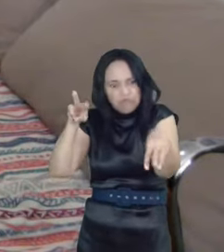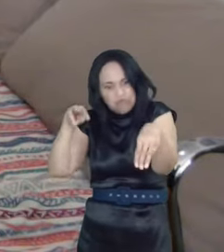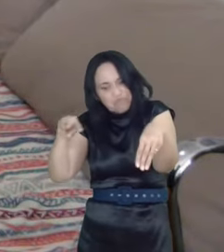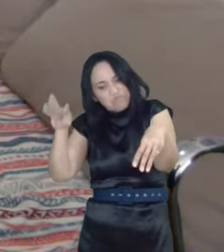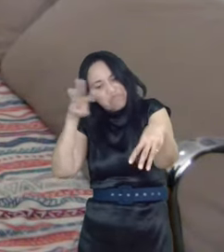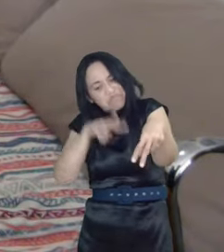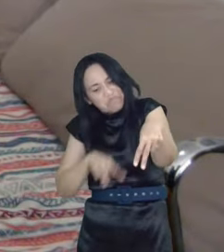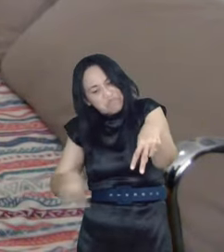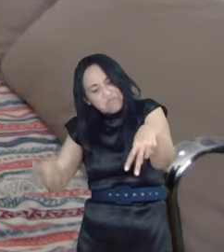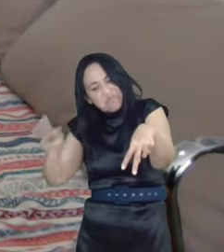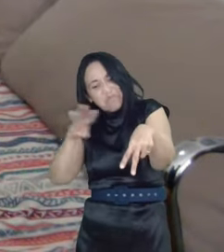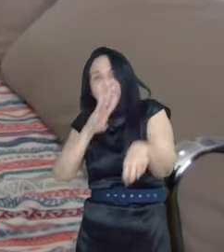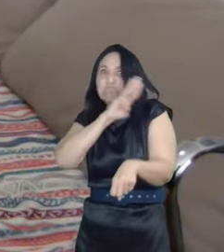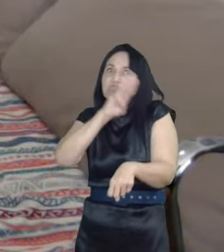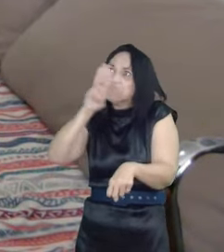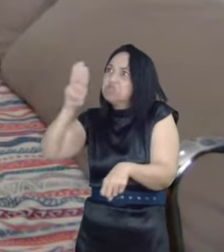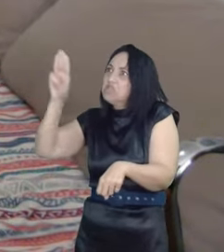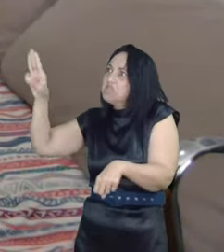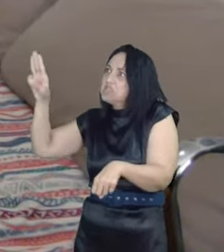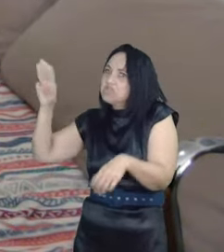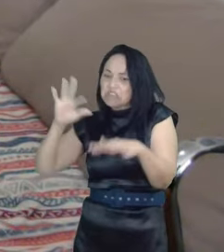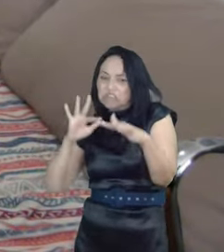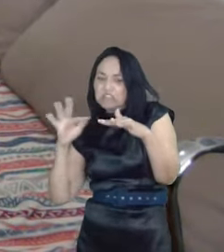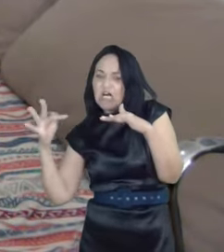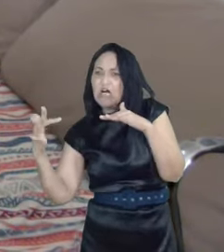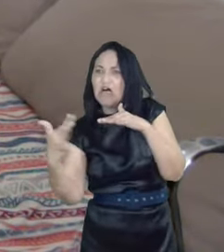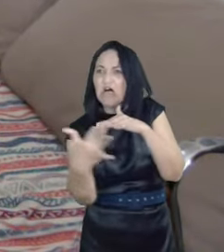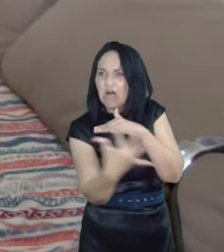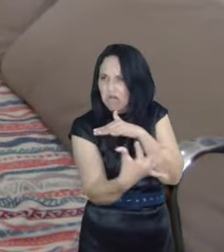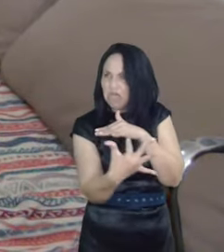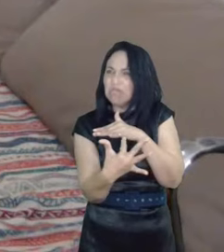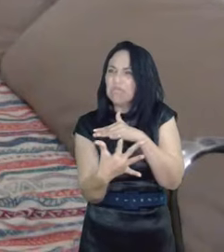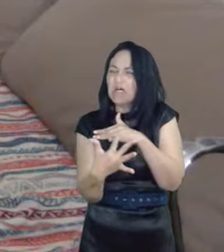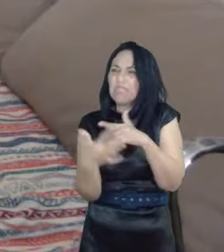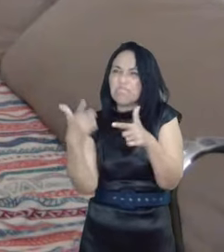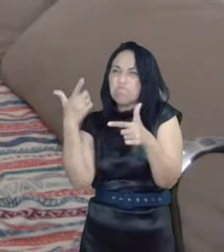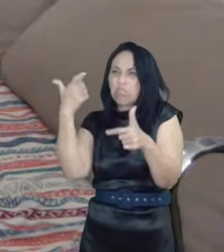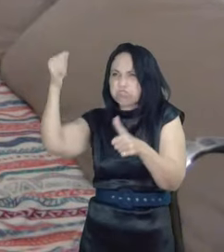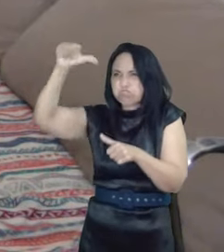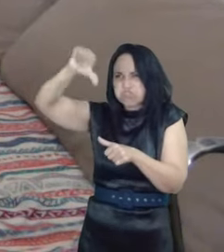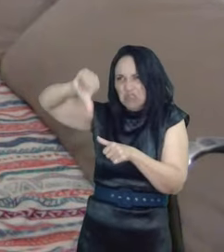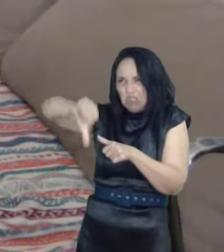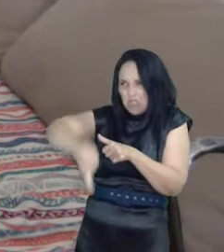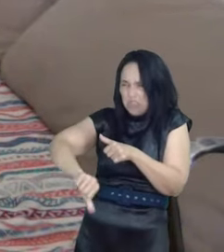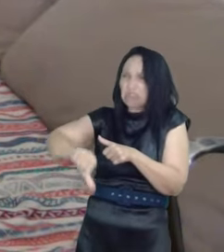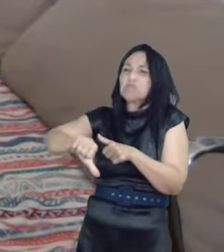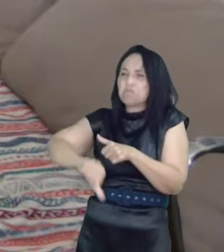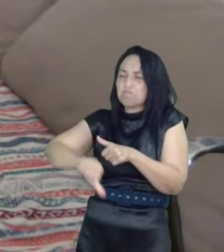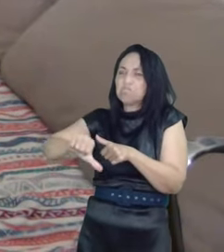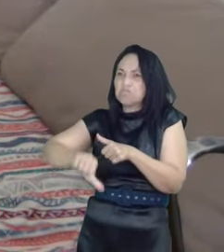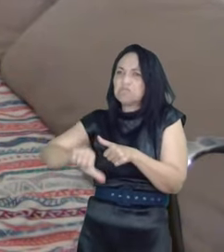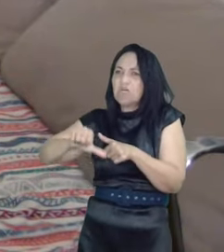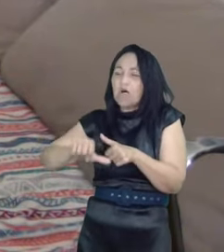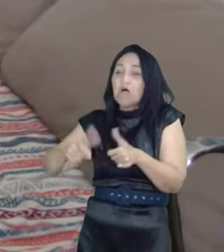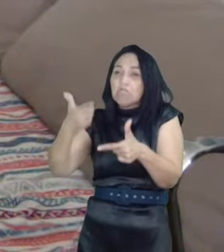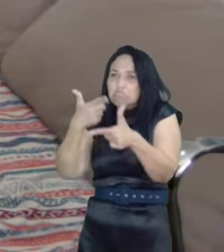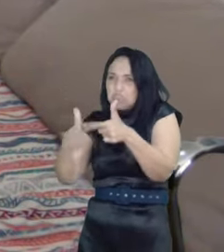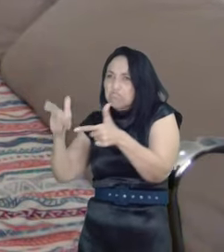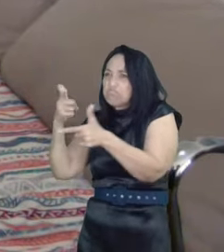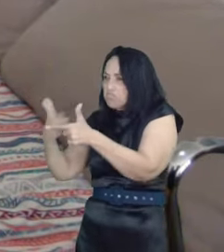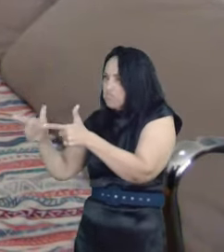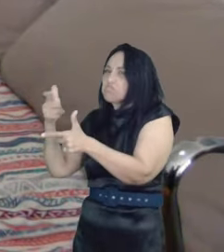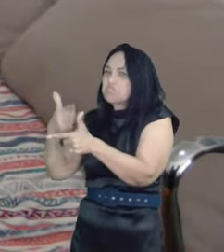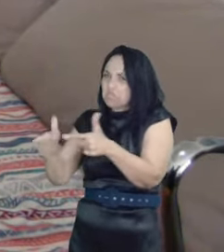Só que enquanto ele faz isso, essa rede social vai esgarçando ali o tecido social do país, vai radicalizando a